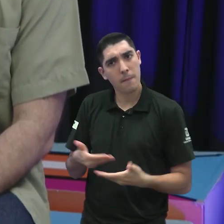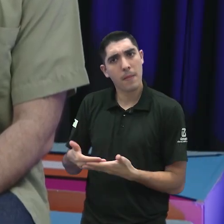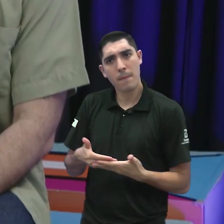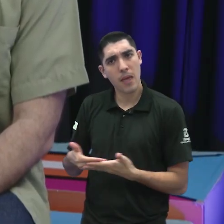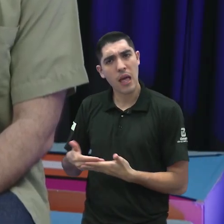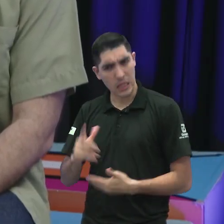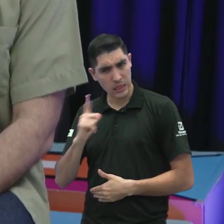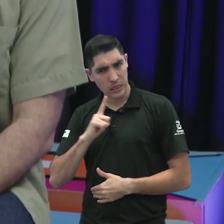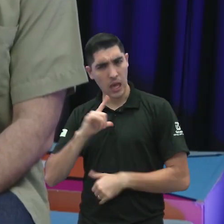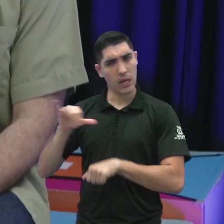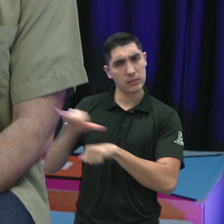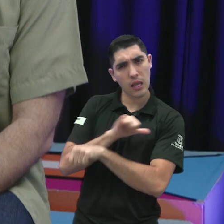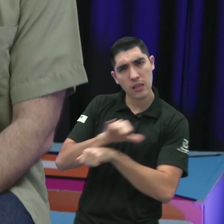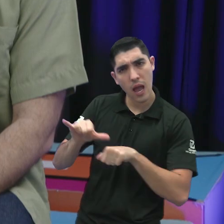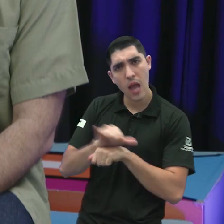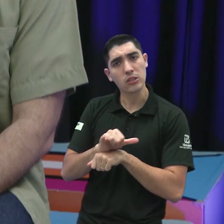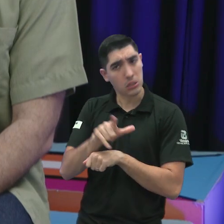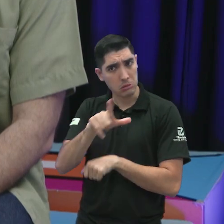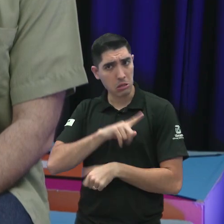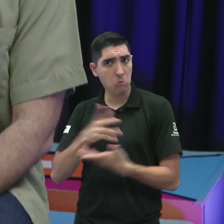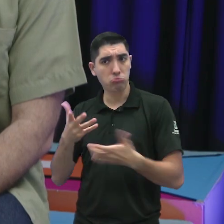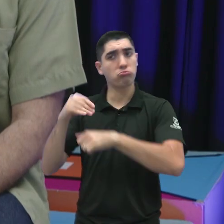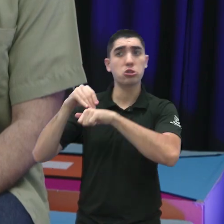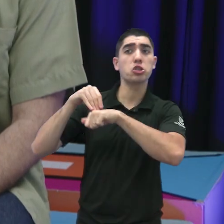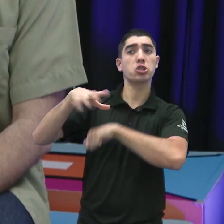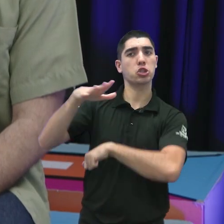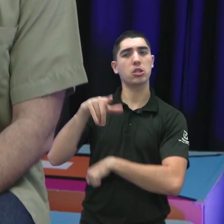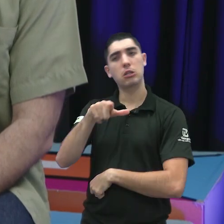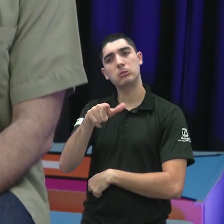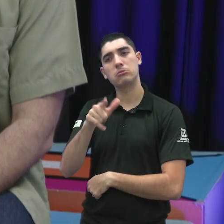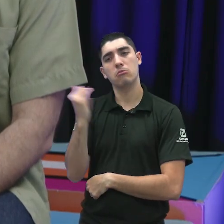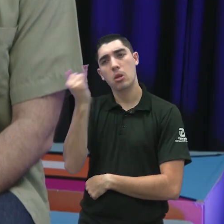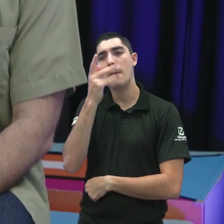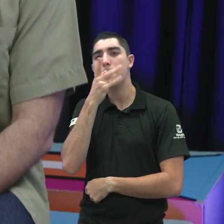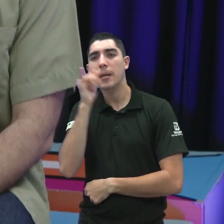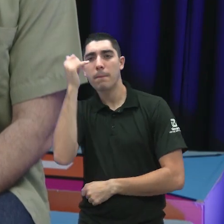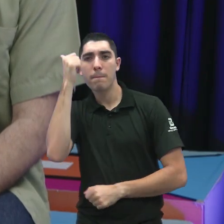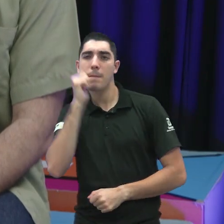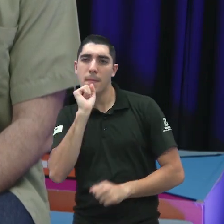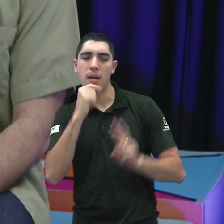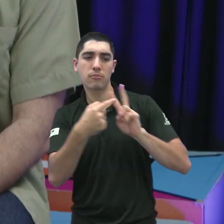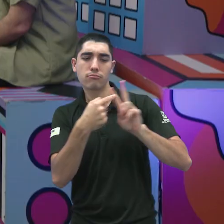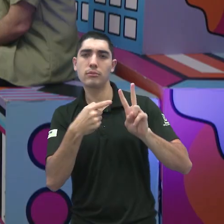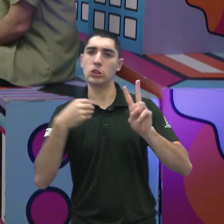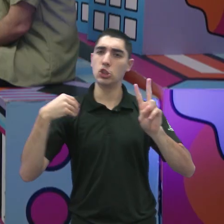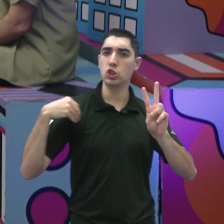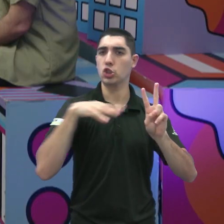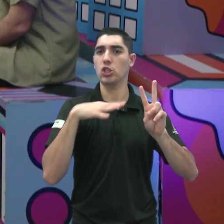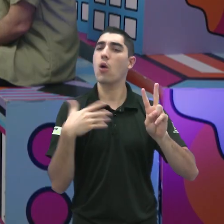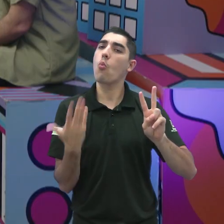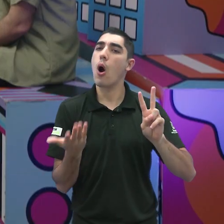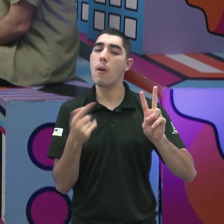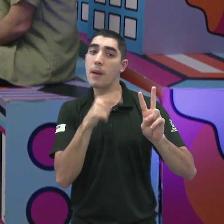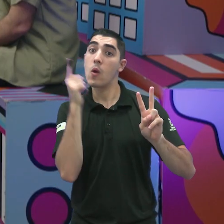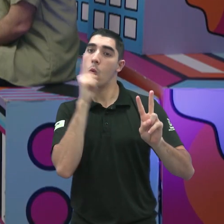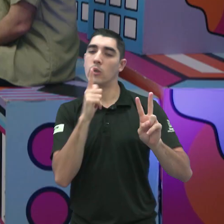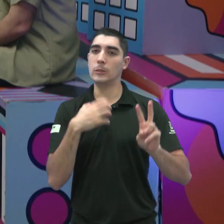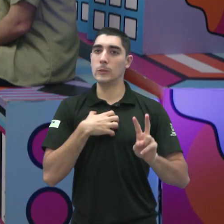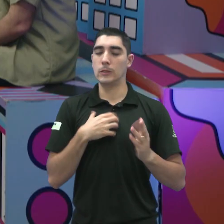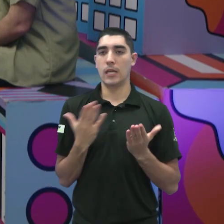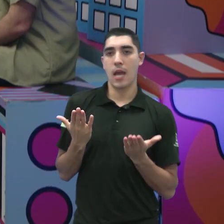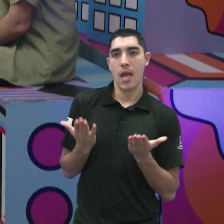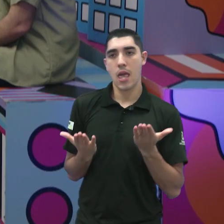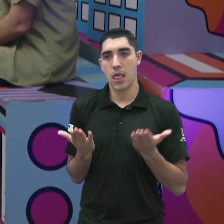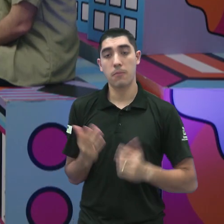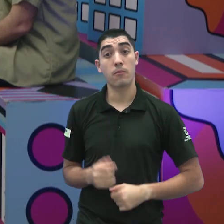meu bebê, né? Tem ferramentas, tem algumas dicas que você pode dar pra gente, assim, pros pais, né? Principalmente para terem esse equilíbrio